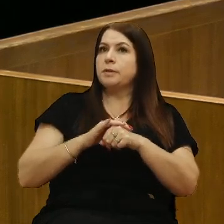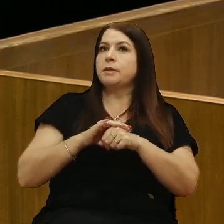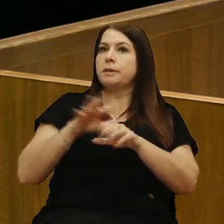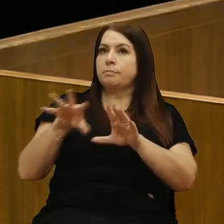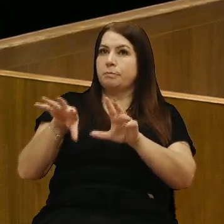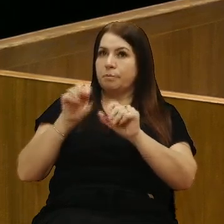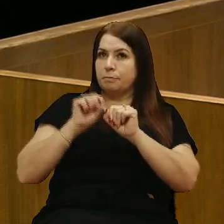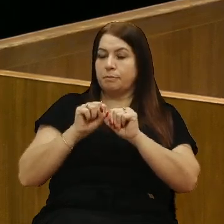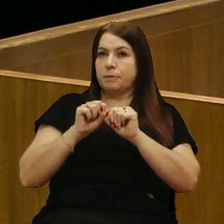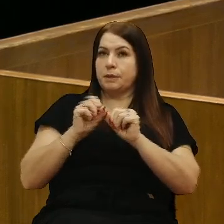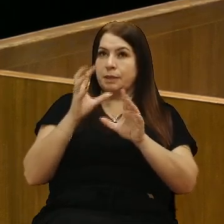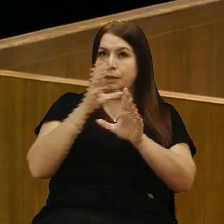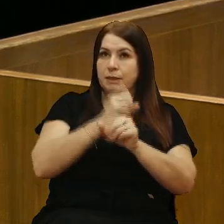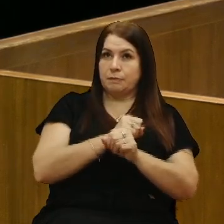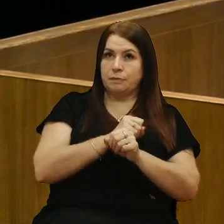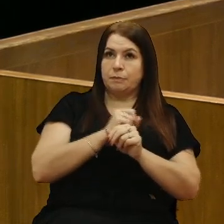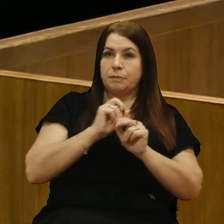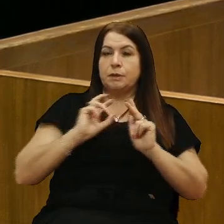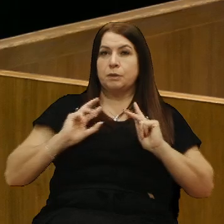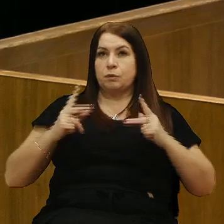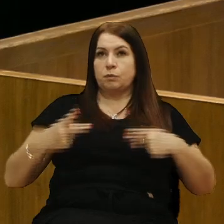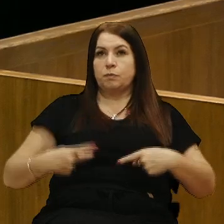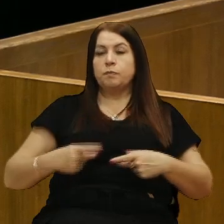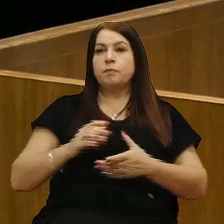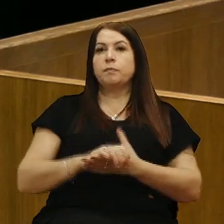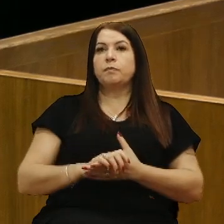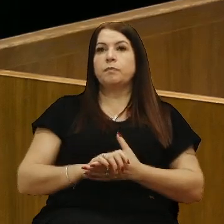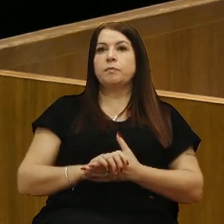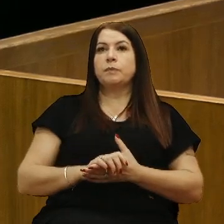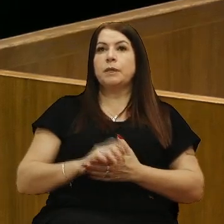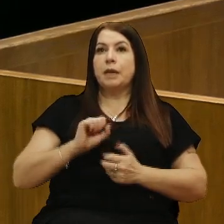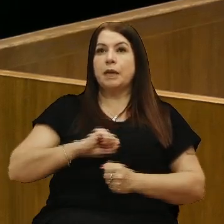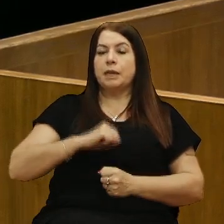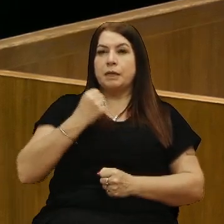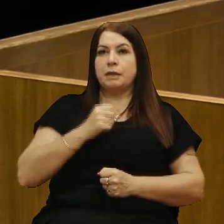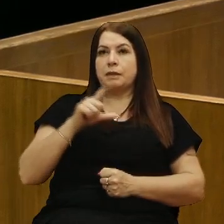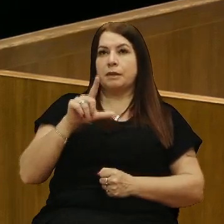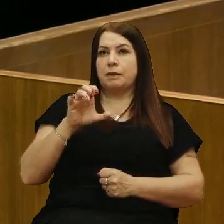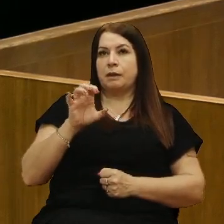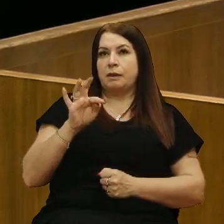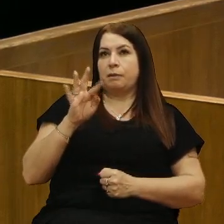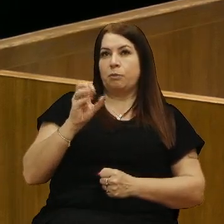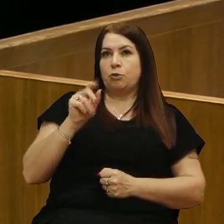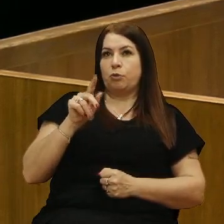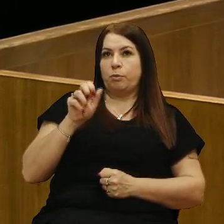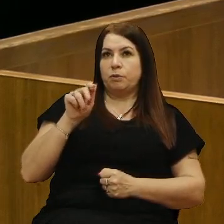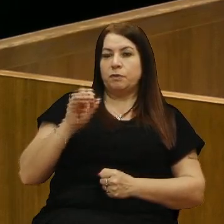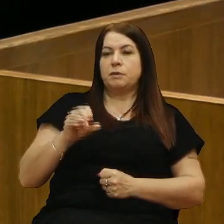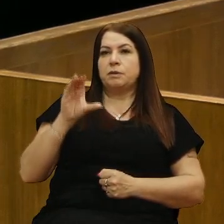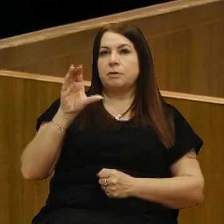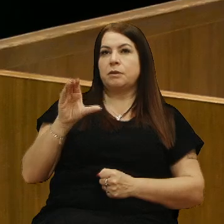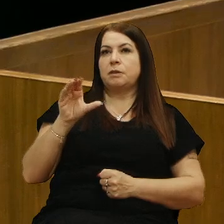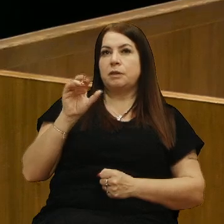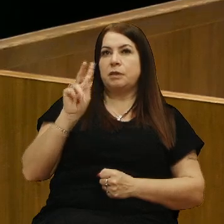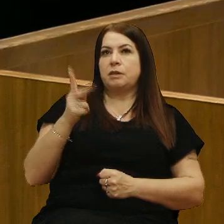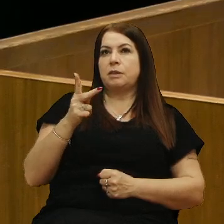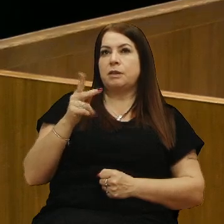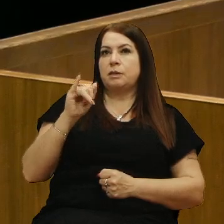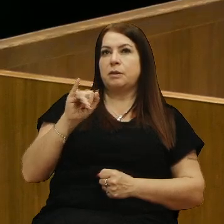transmitidas entre animais e humanos, como raiva, leptospirose e brucelose, que são